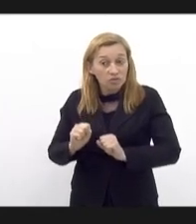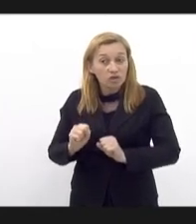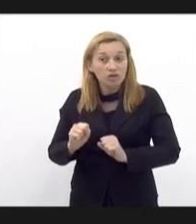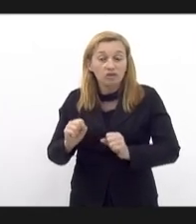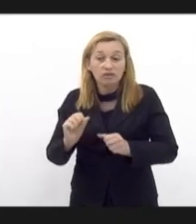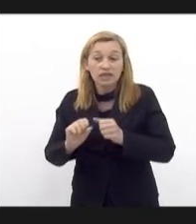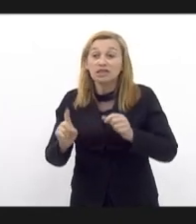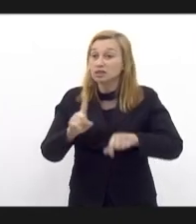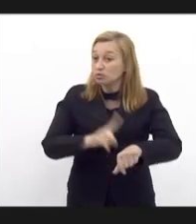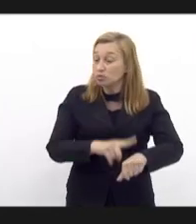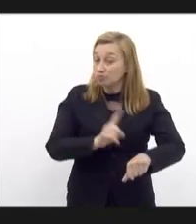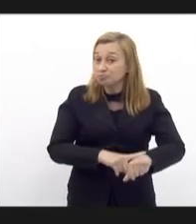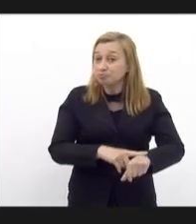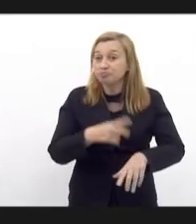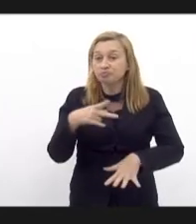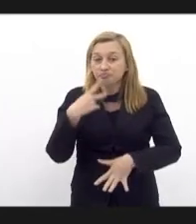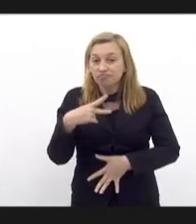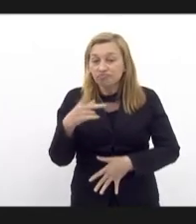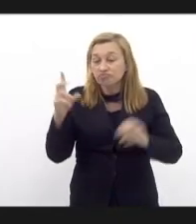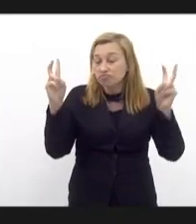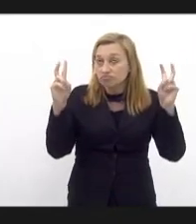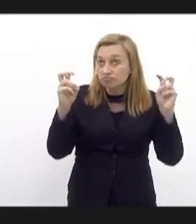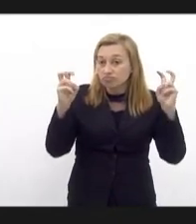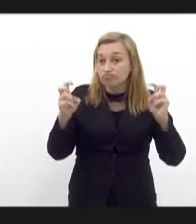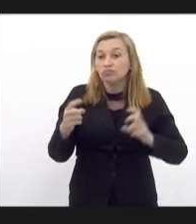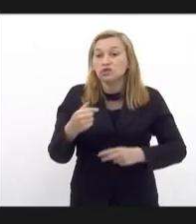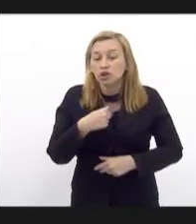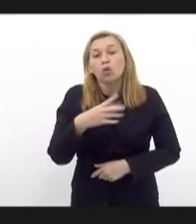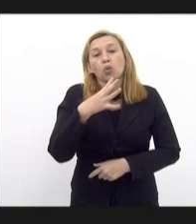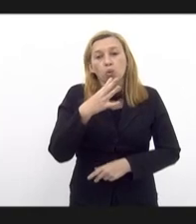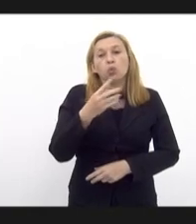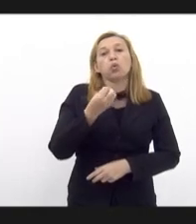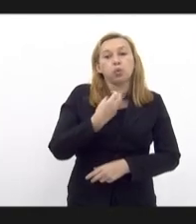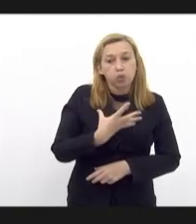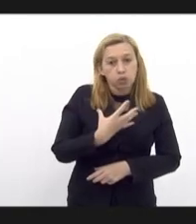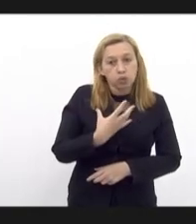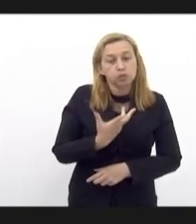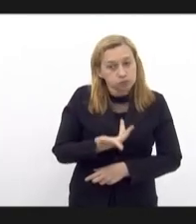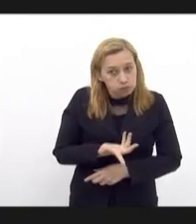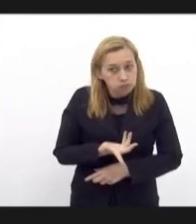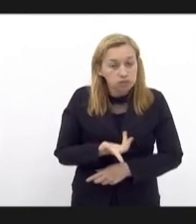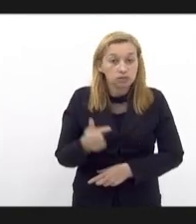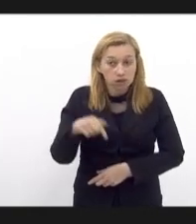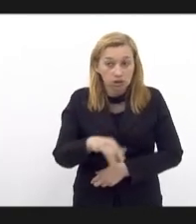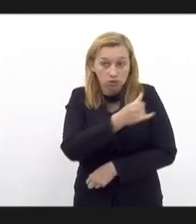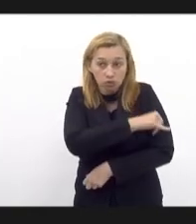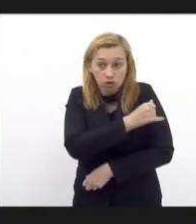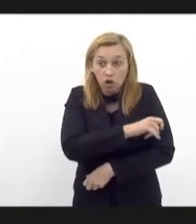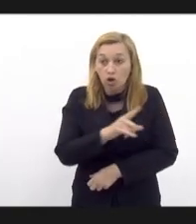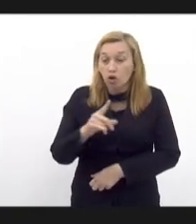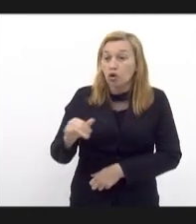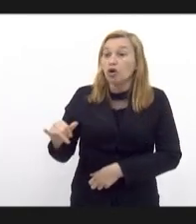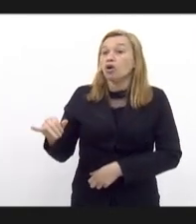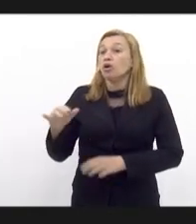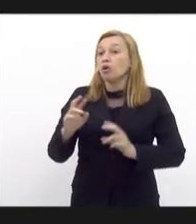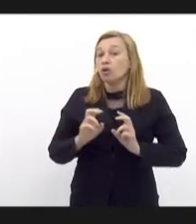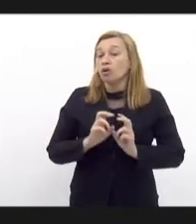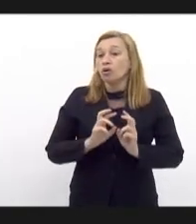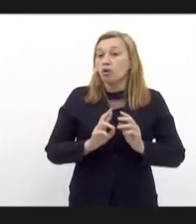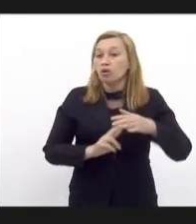momento. Nós estamos tratando de uma questão, eu conheço bem essa lógica das concessões aqui no Rio, sejam rodoviárias,